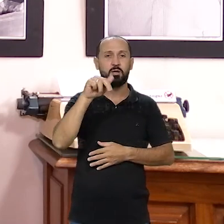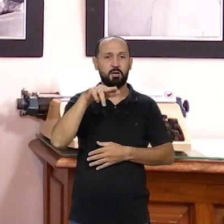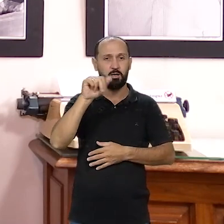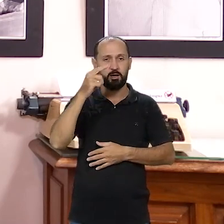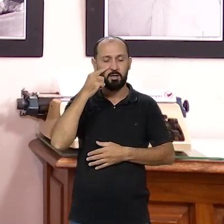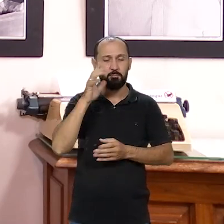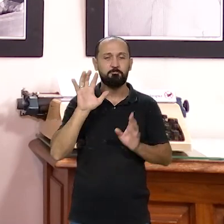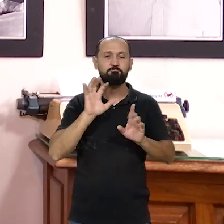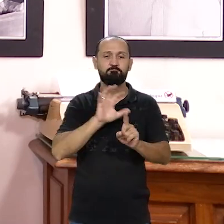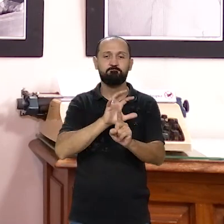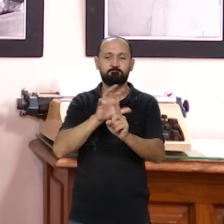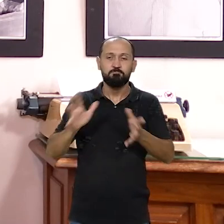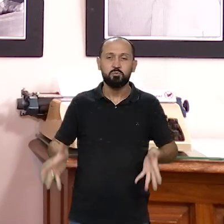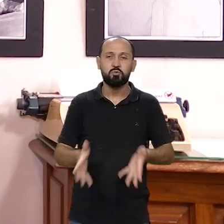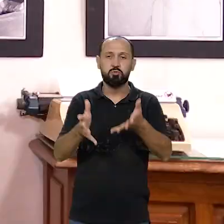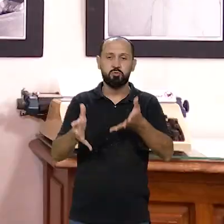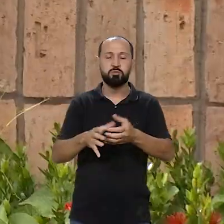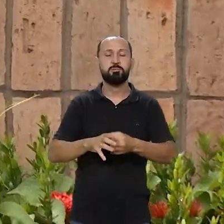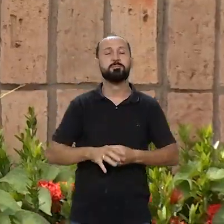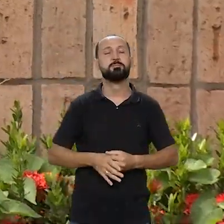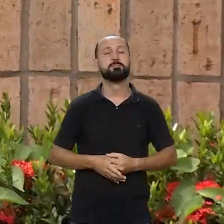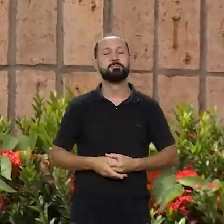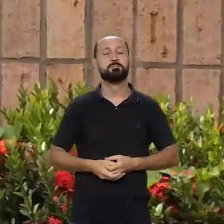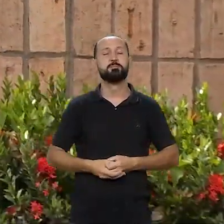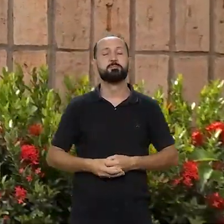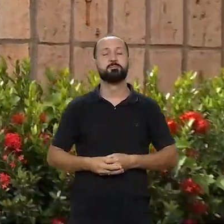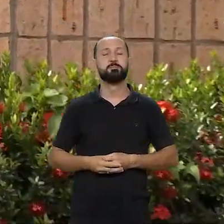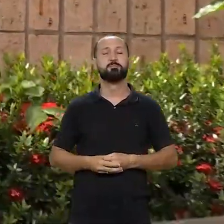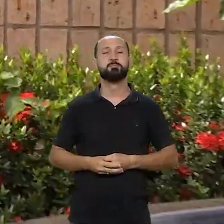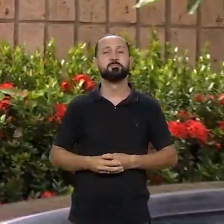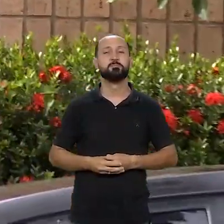mantêm essa engrenagem funcionando.